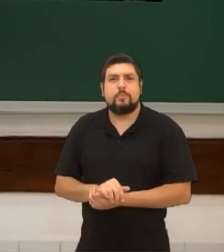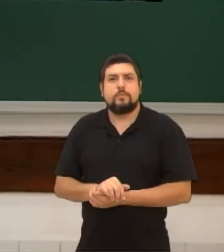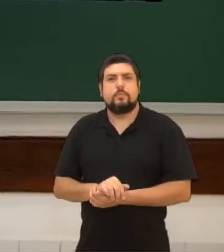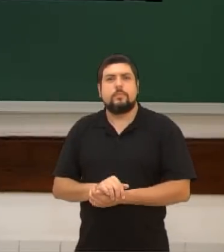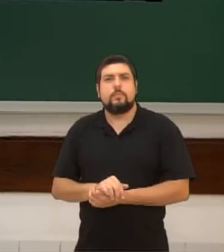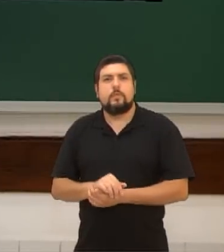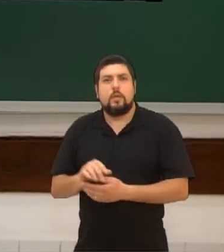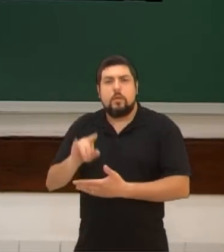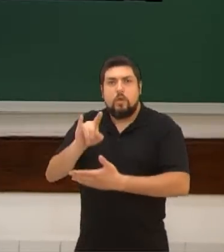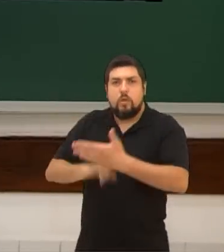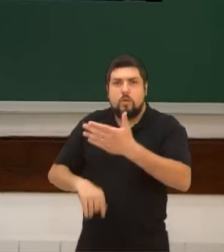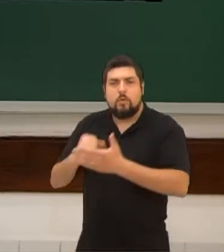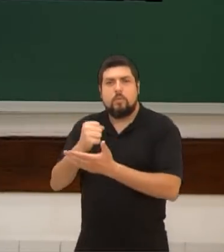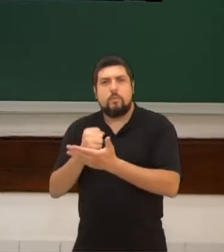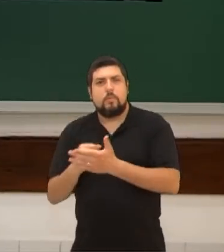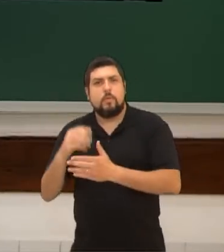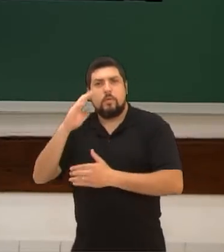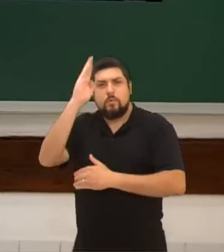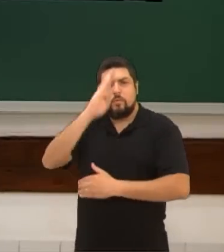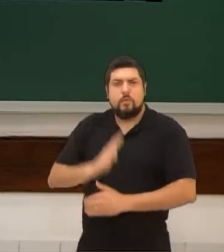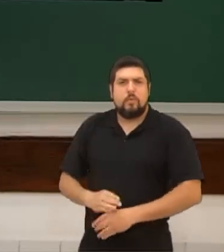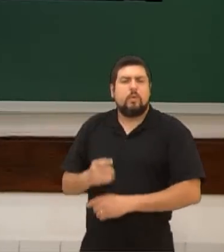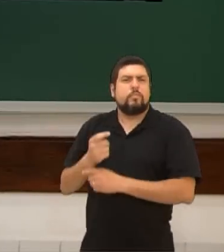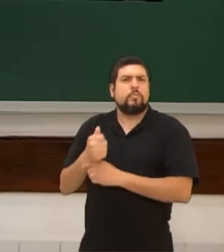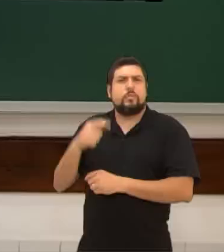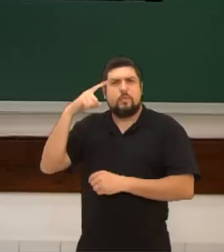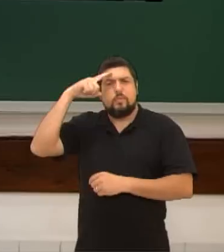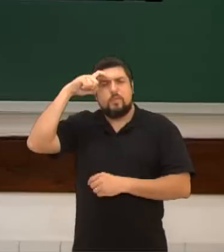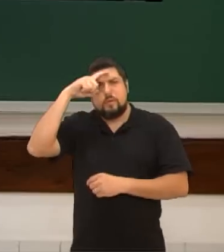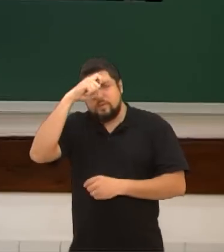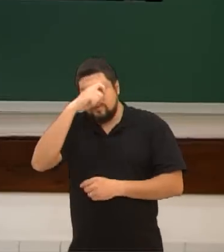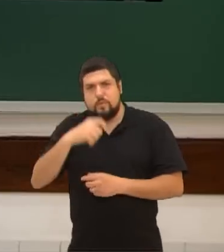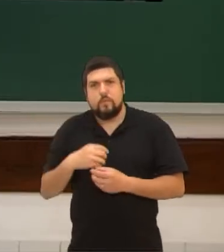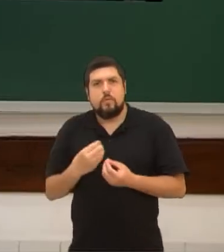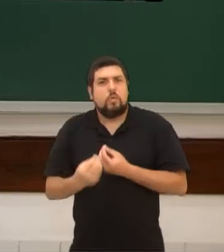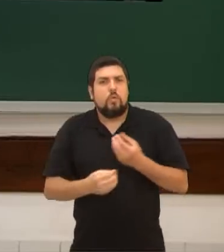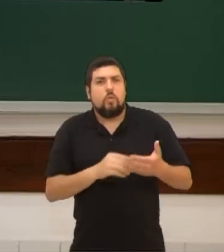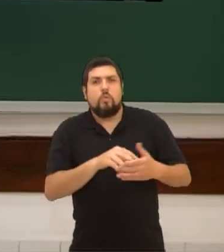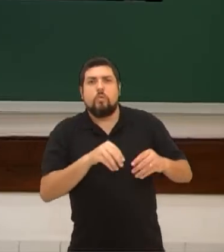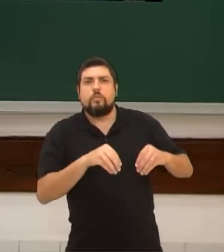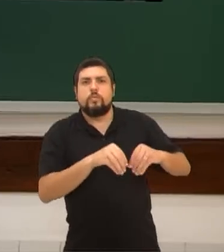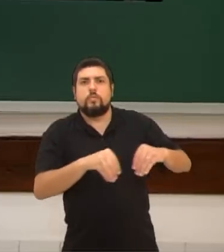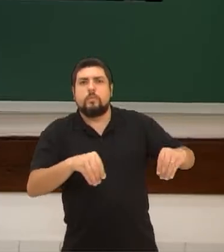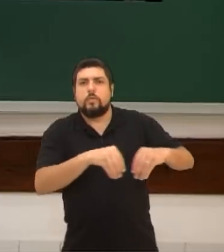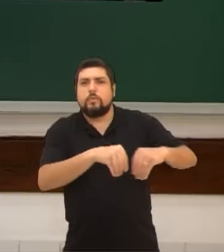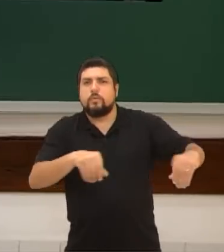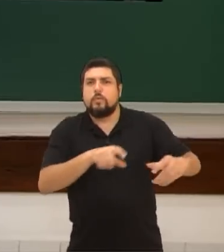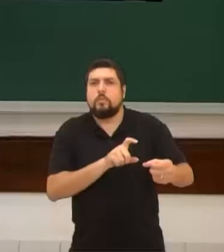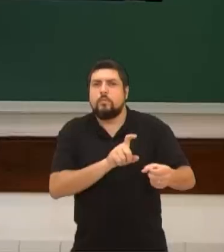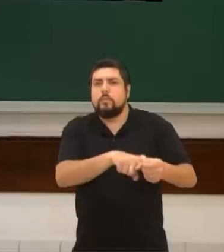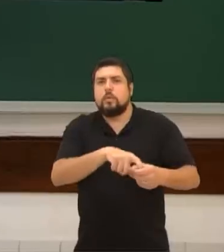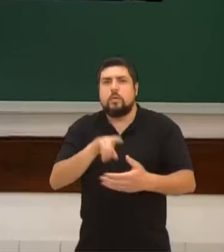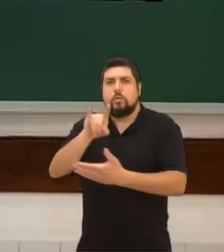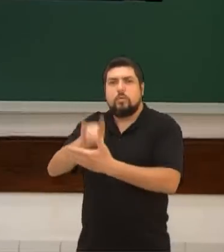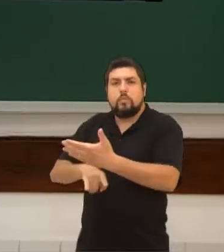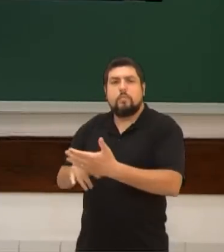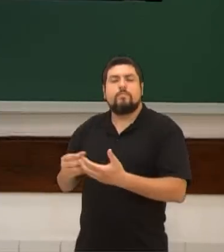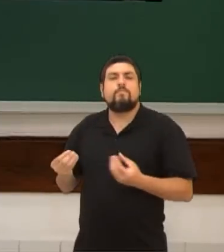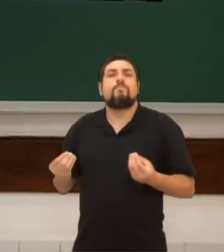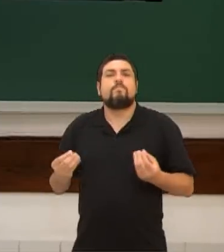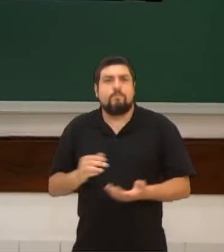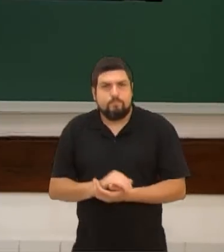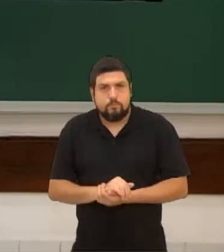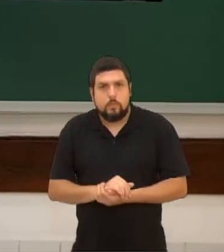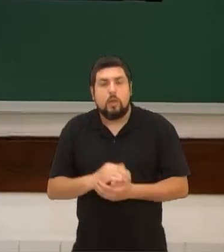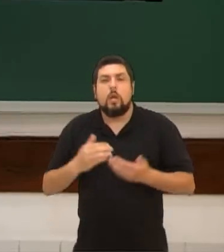cartórios brasileiros no Segundo Reinado, ter esse registro e a posse da terra. Isso vai contribuir para a preservação